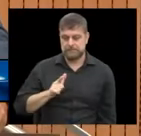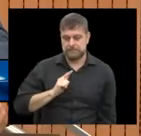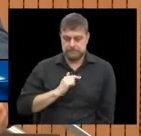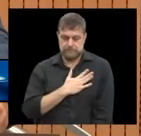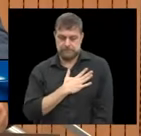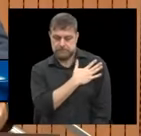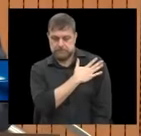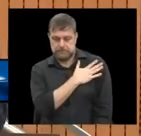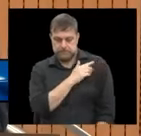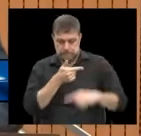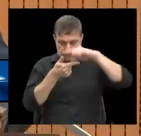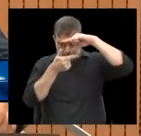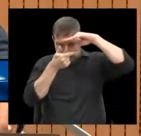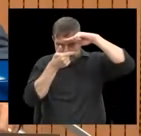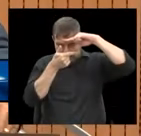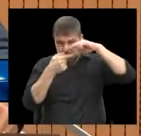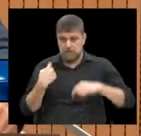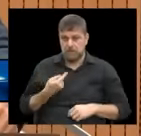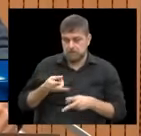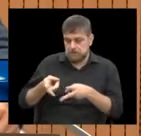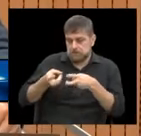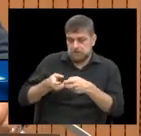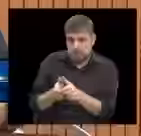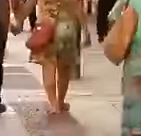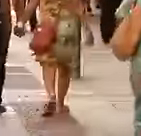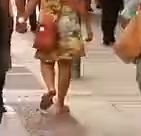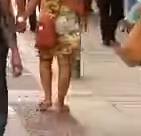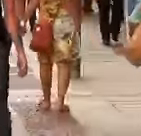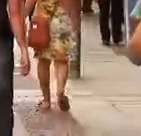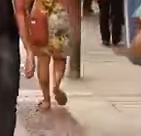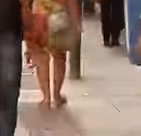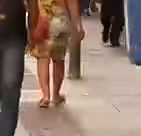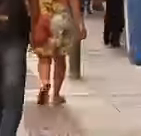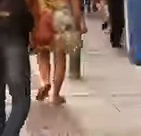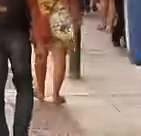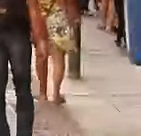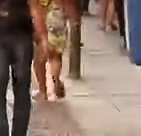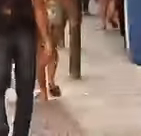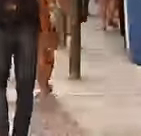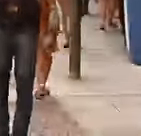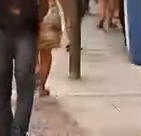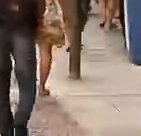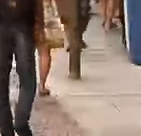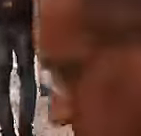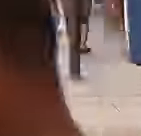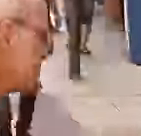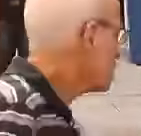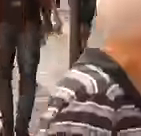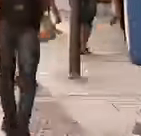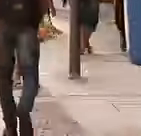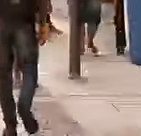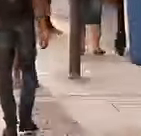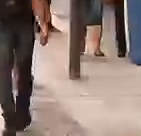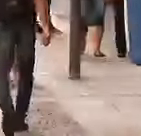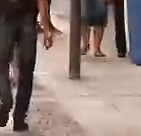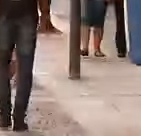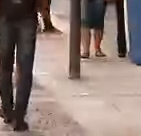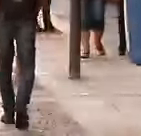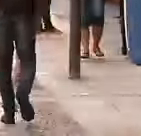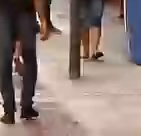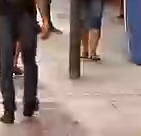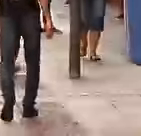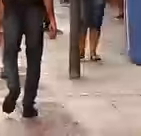vezes a gente vê um aumento de suas vítimas. O vereador lembra dos números e da preocupação com o aumento de